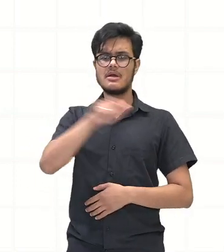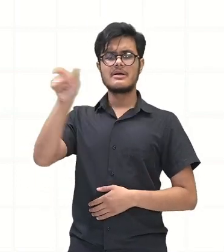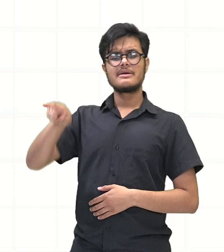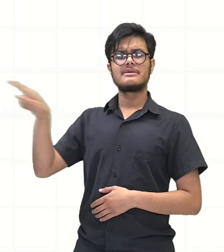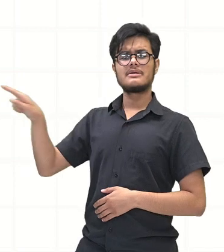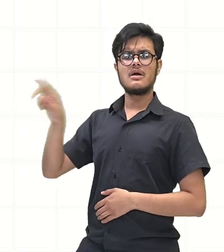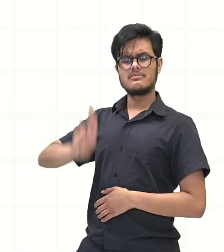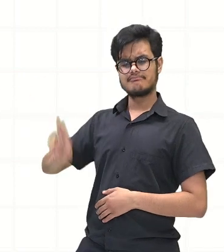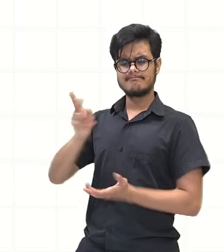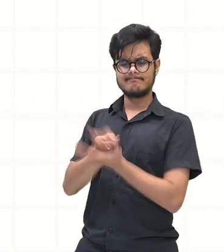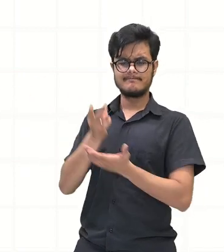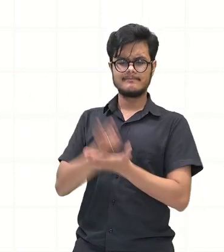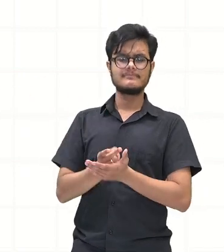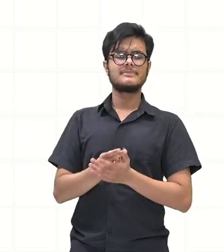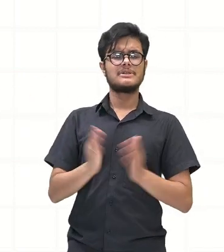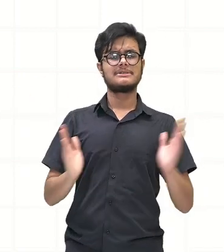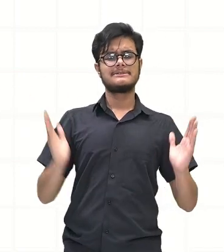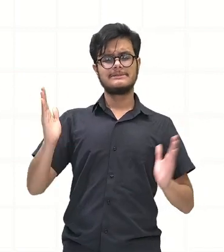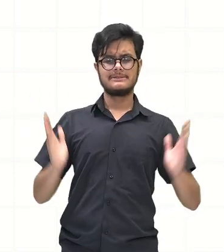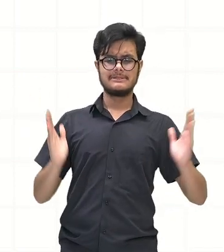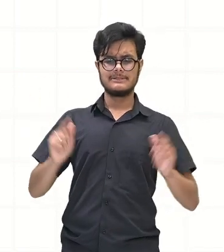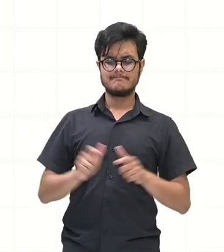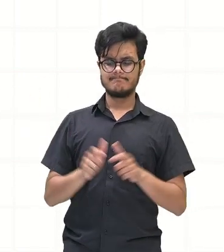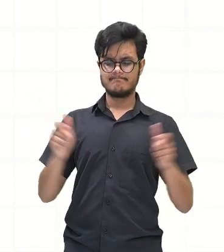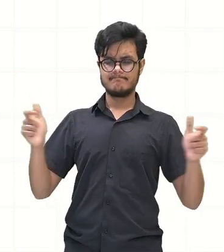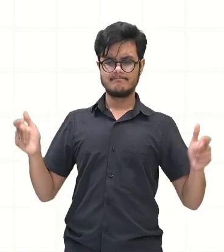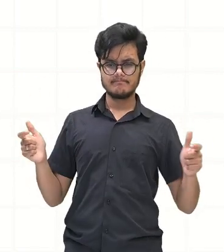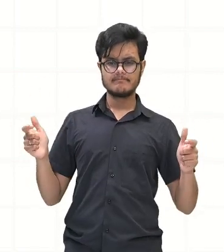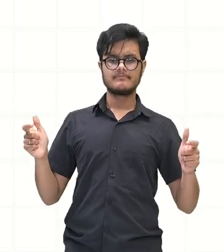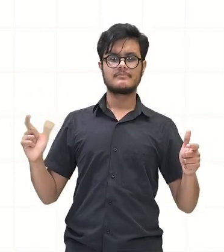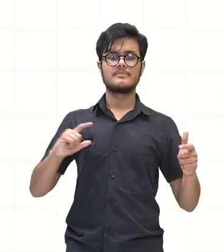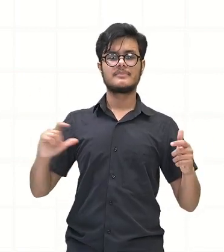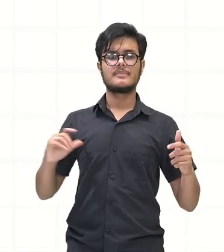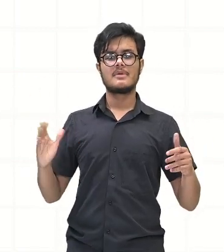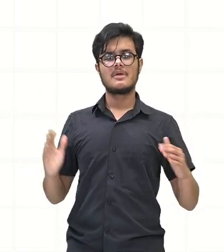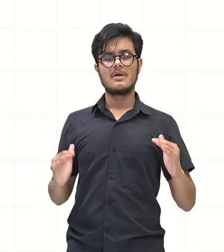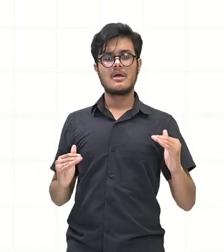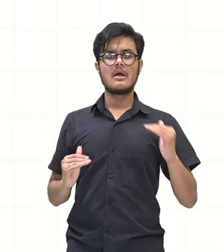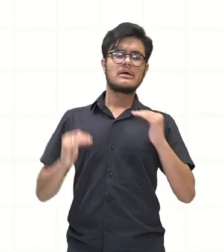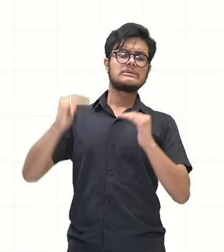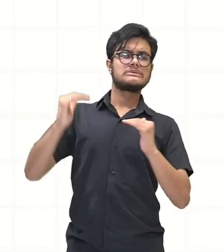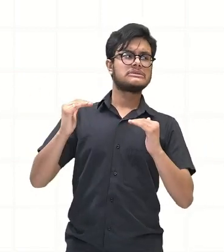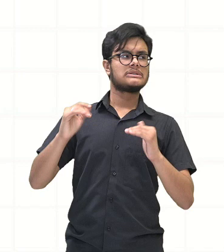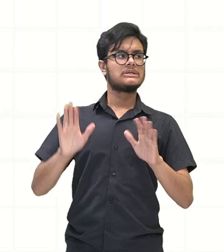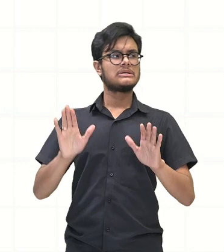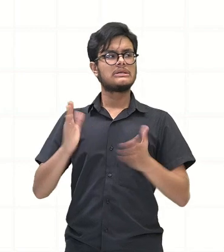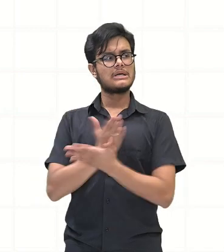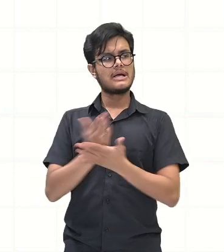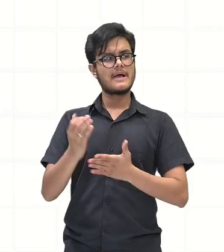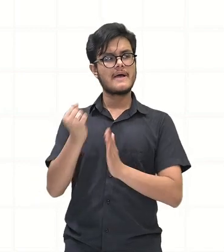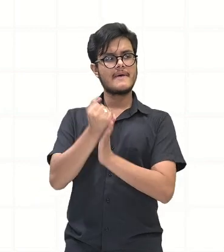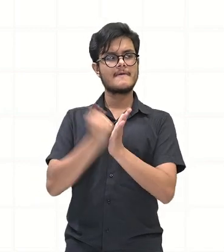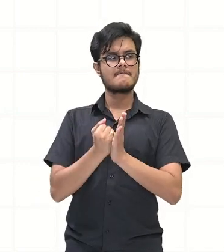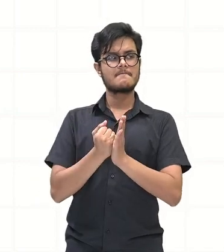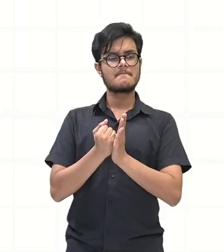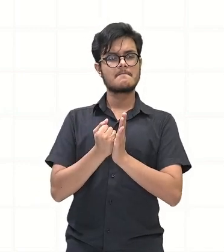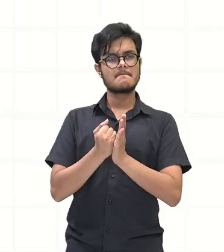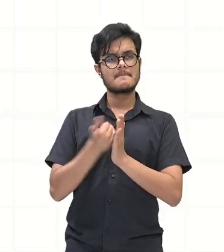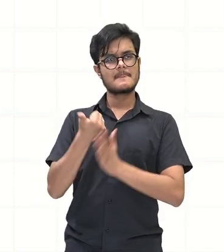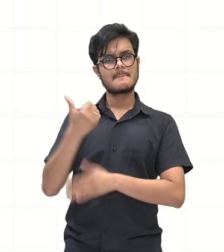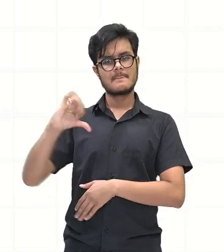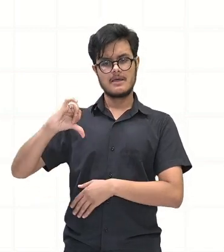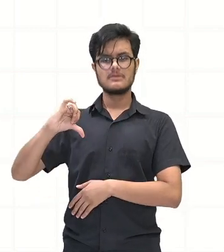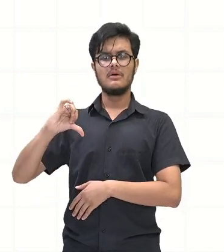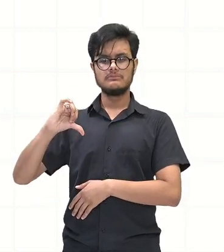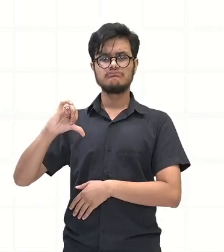ela ocorreu durante um longo período, tendo ali o seu ápice, né, o seu auge ali em meados do século